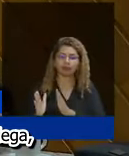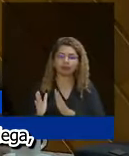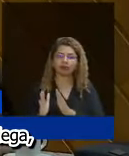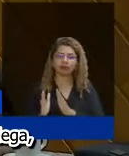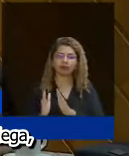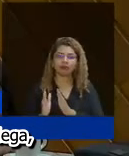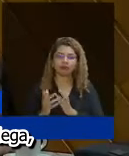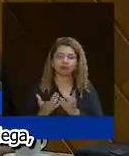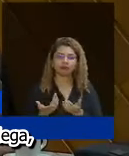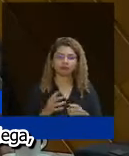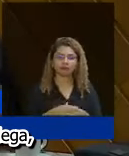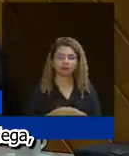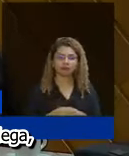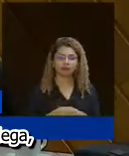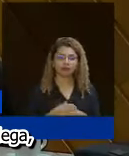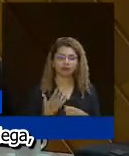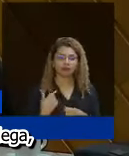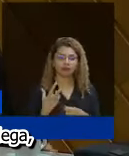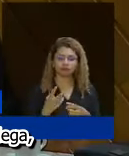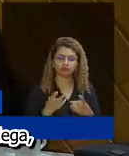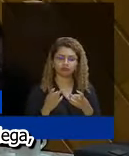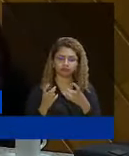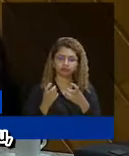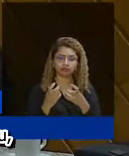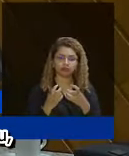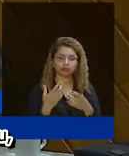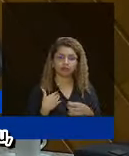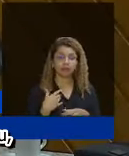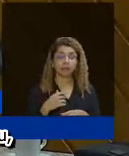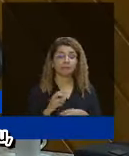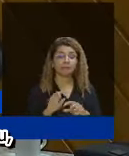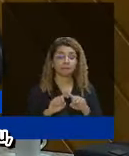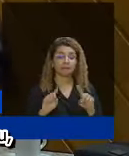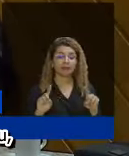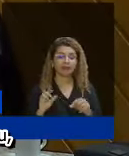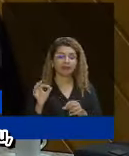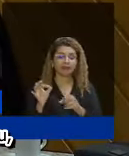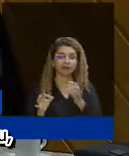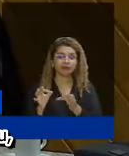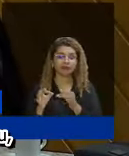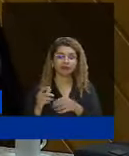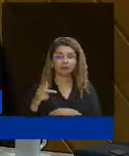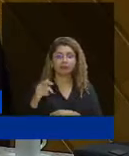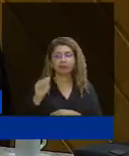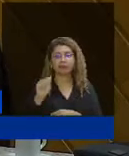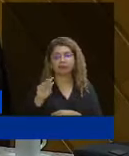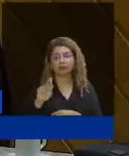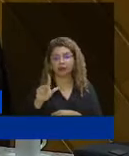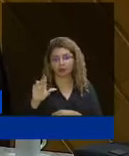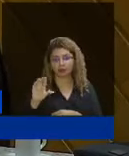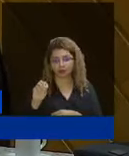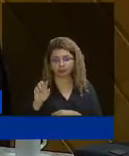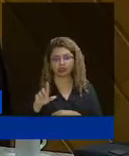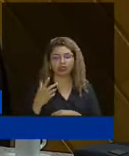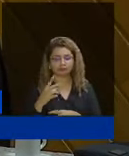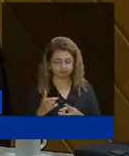esse ponto não passou despercebido pelo colega, o Paulo Madeira. À época, ele destacou,